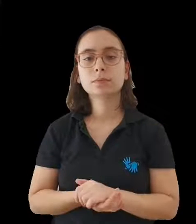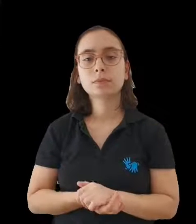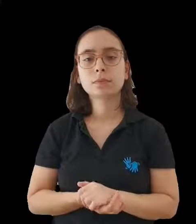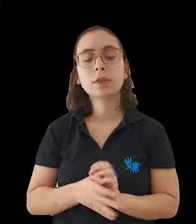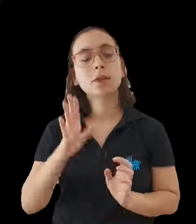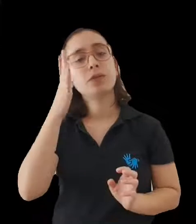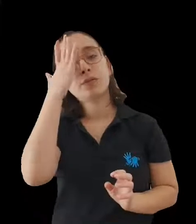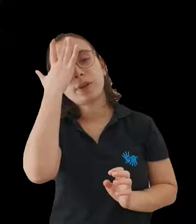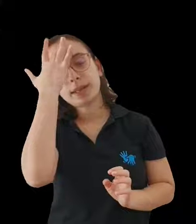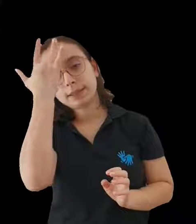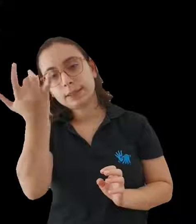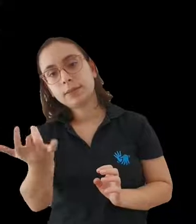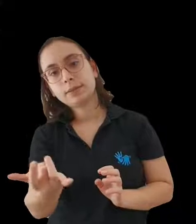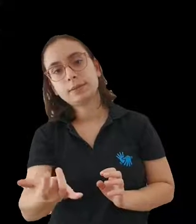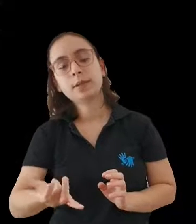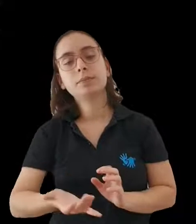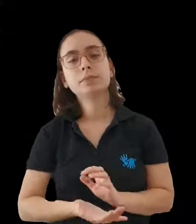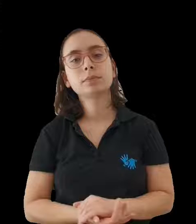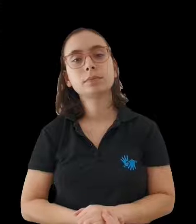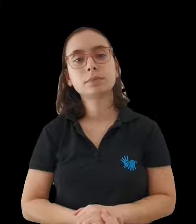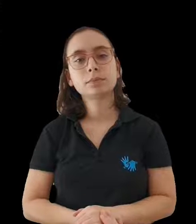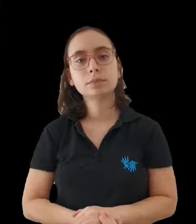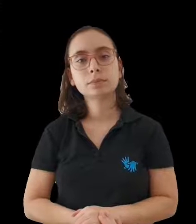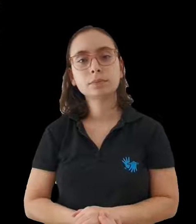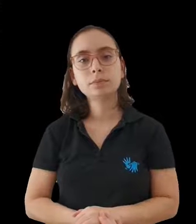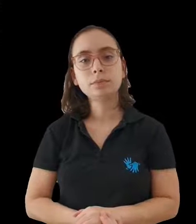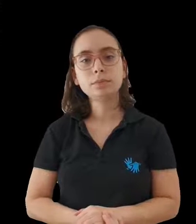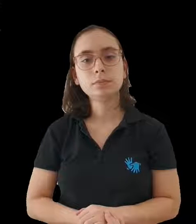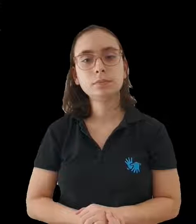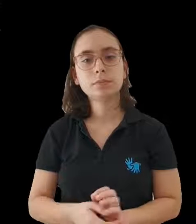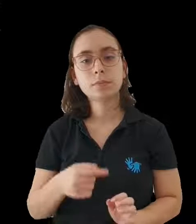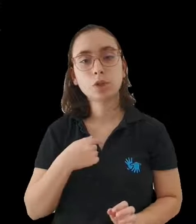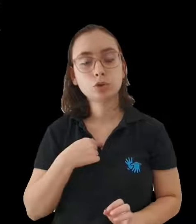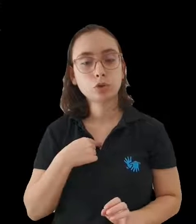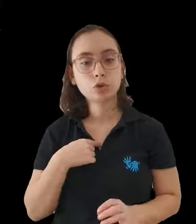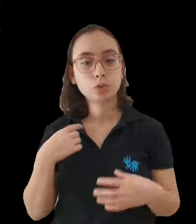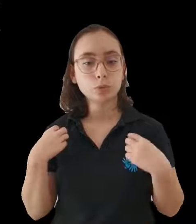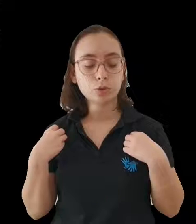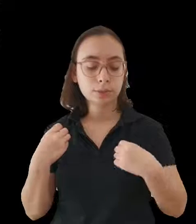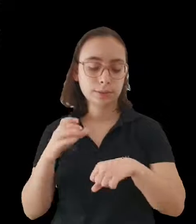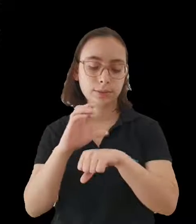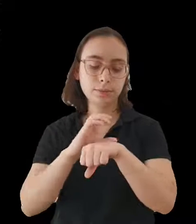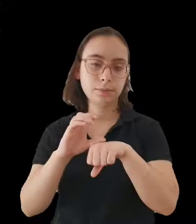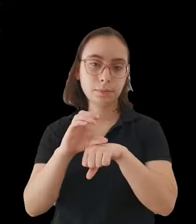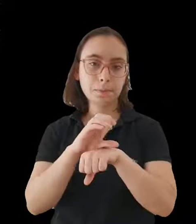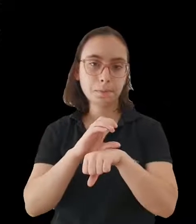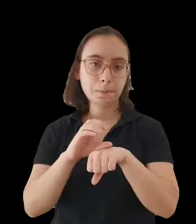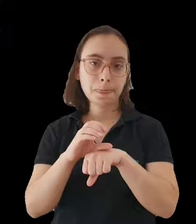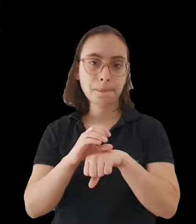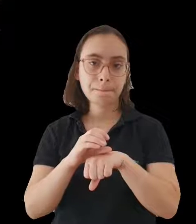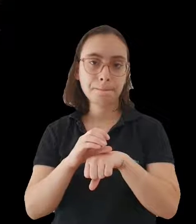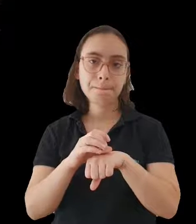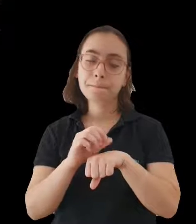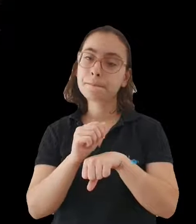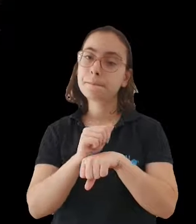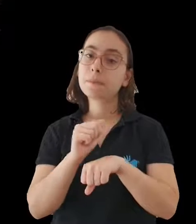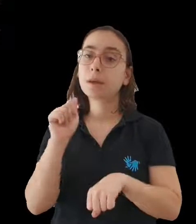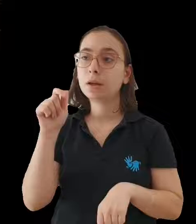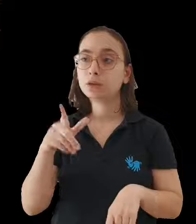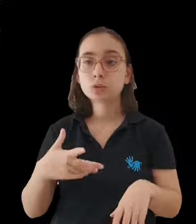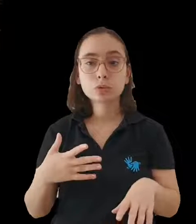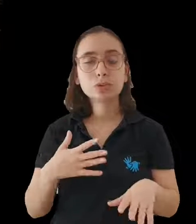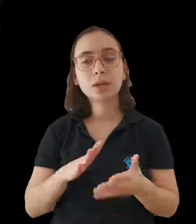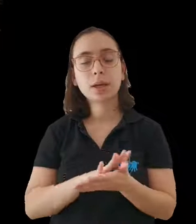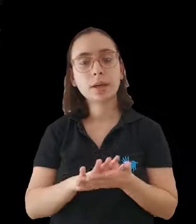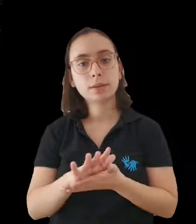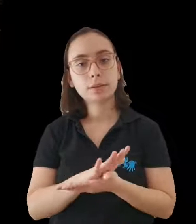facilitar a... Vocês viram, eu tô de blusa cinza aqui, né? Blusa azul. Não tem nada na minha blusa.